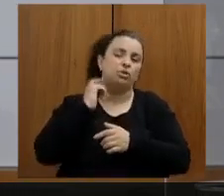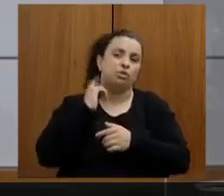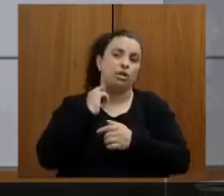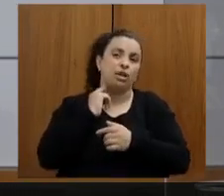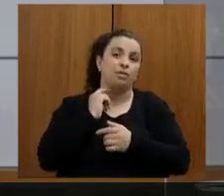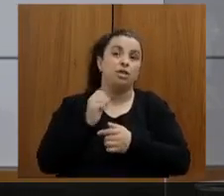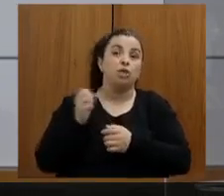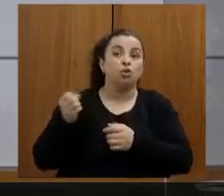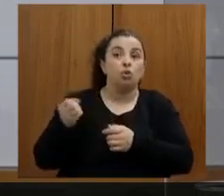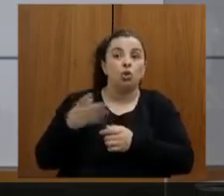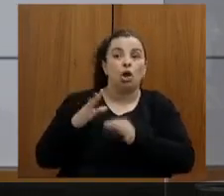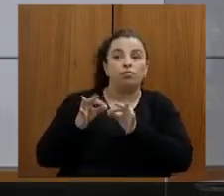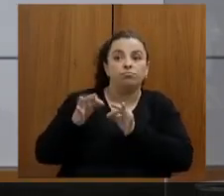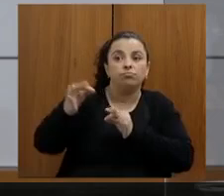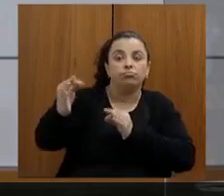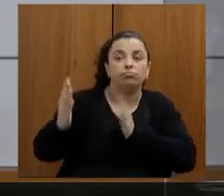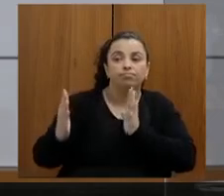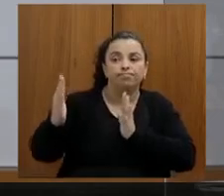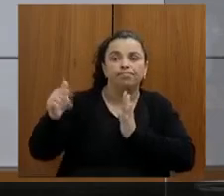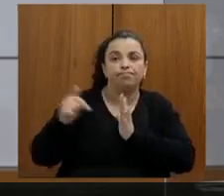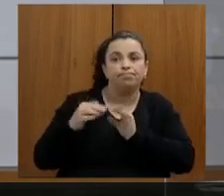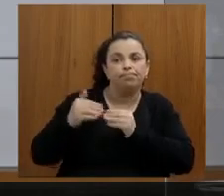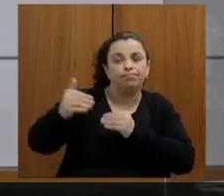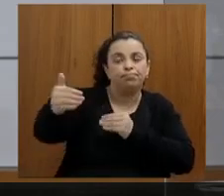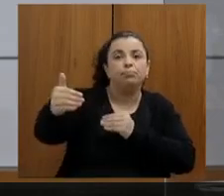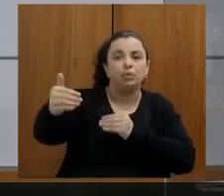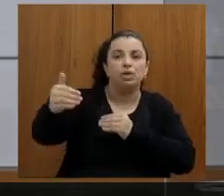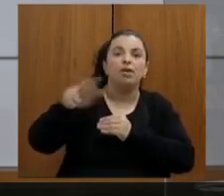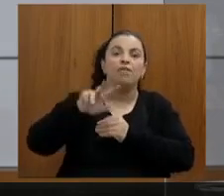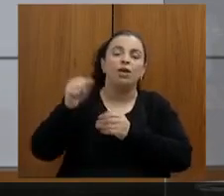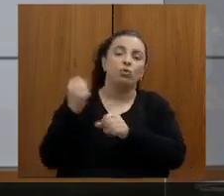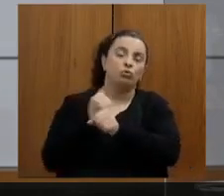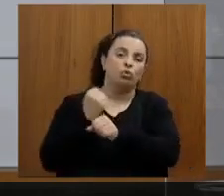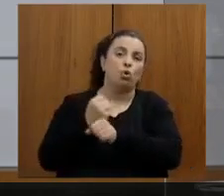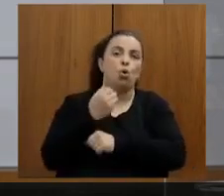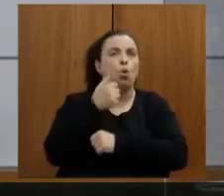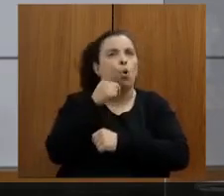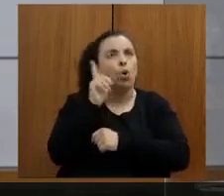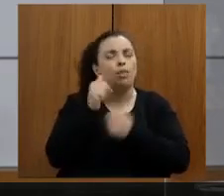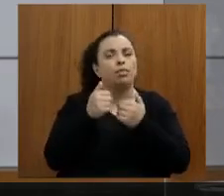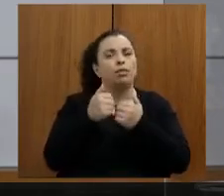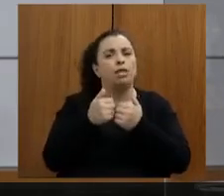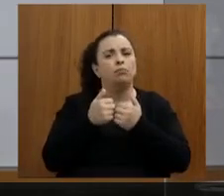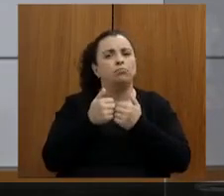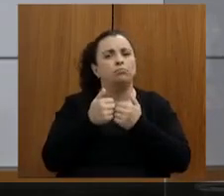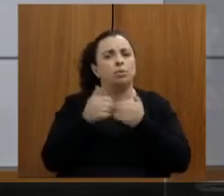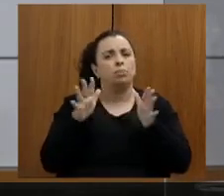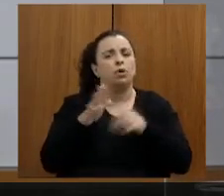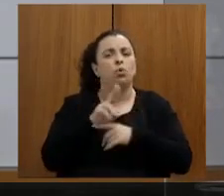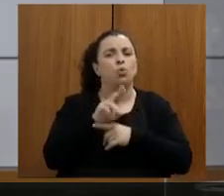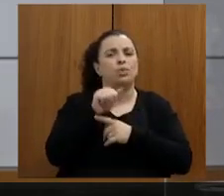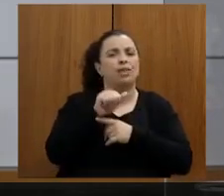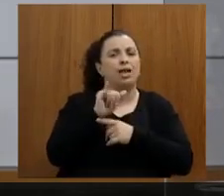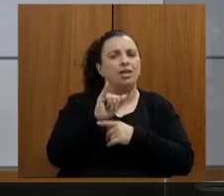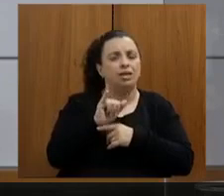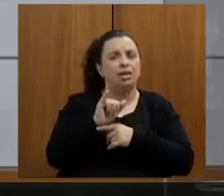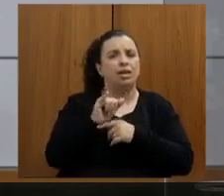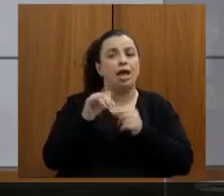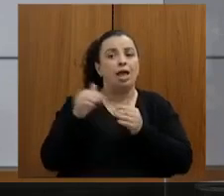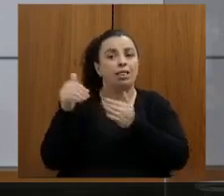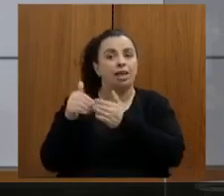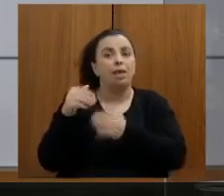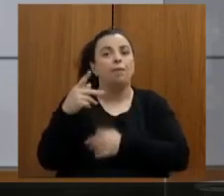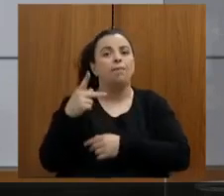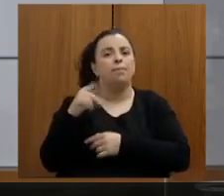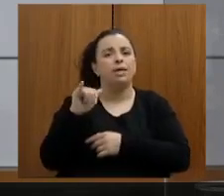construídos ontem Saiu Unaí Pirapora grãos são 302 km